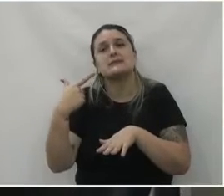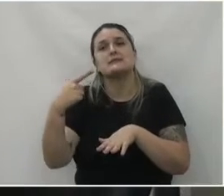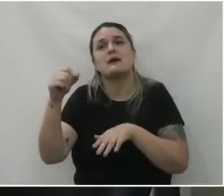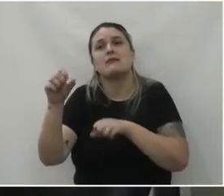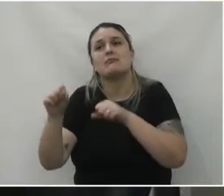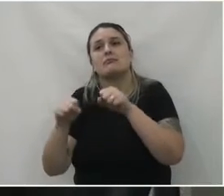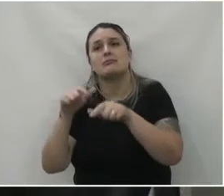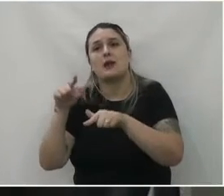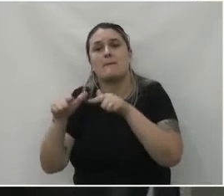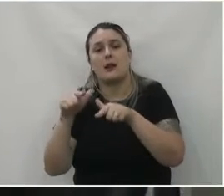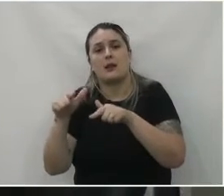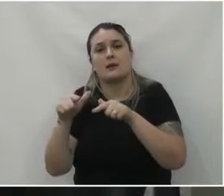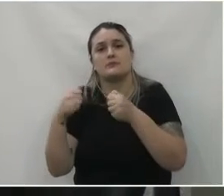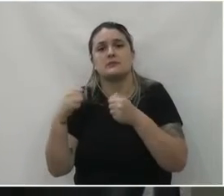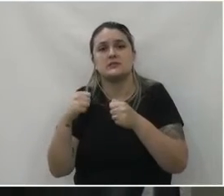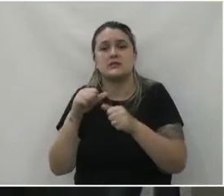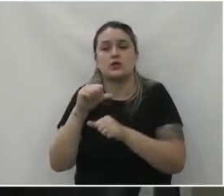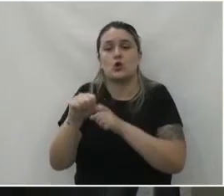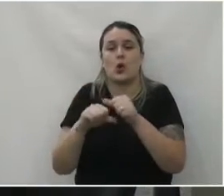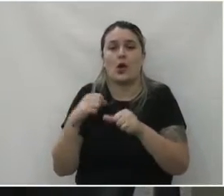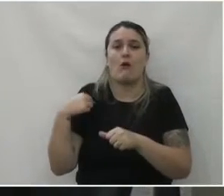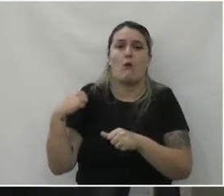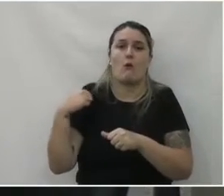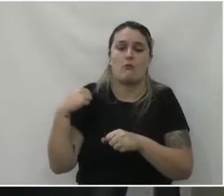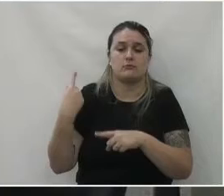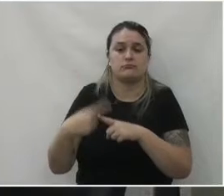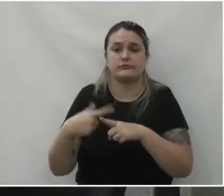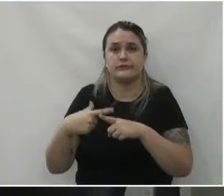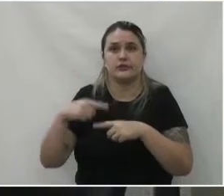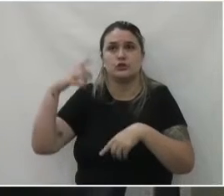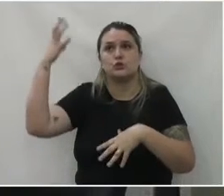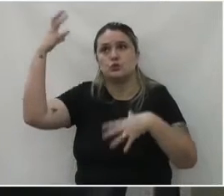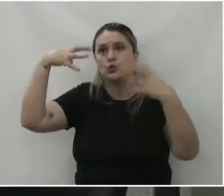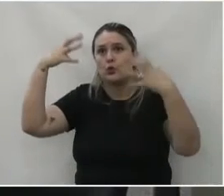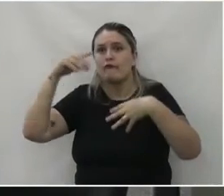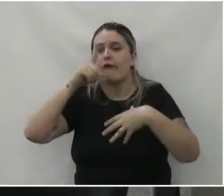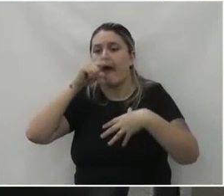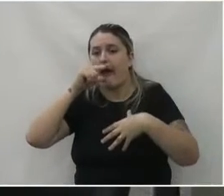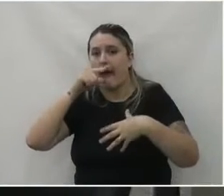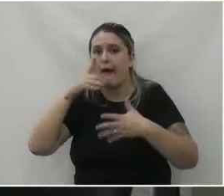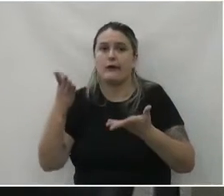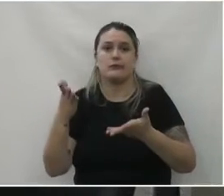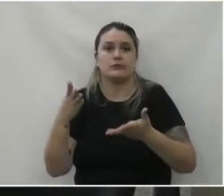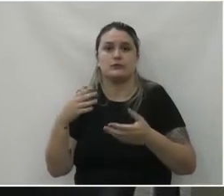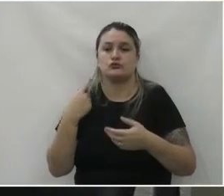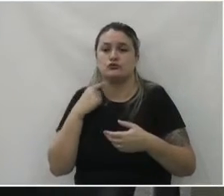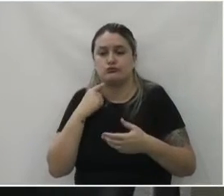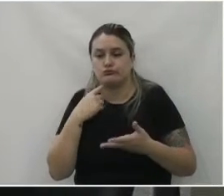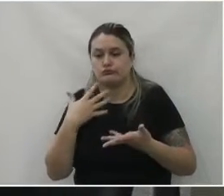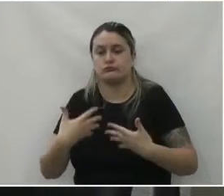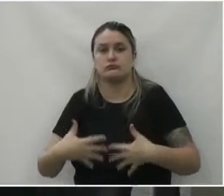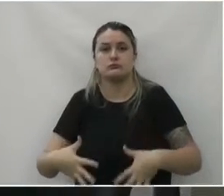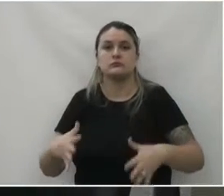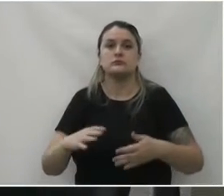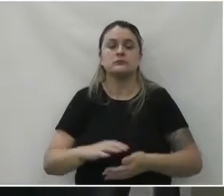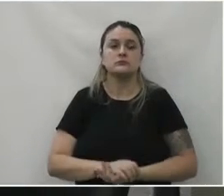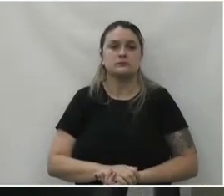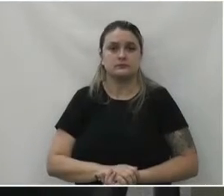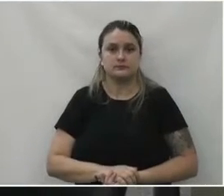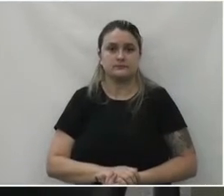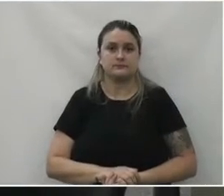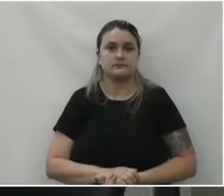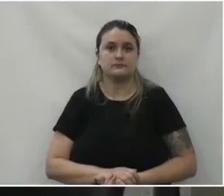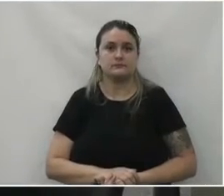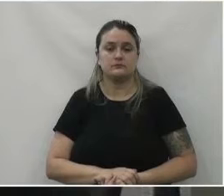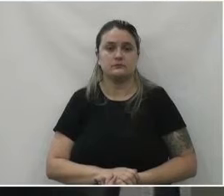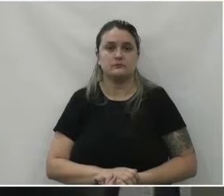até o trabalho e de que levar Talvez uma muda de roupa é porque durante o trajeto acabou se molhando